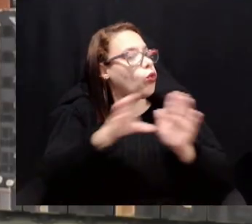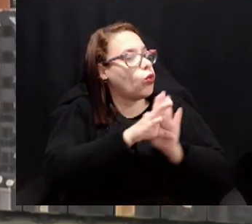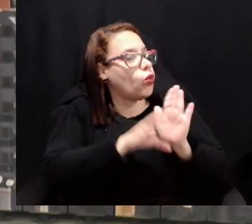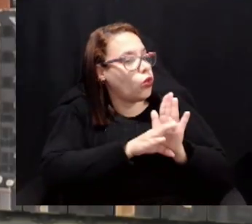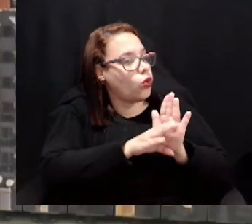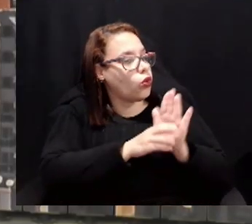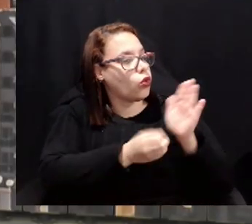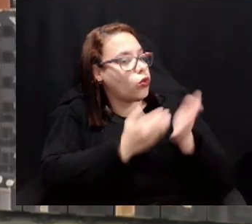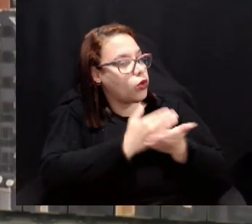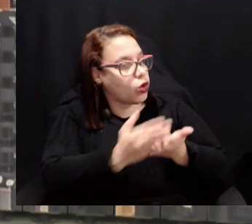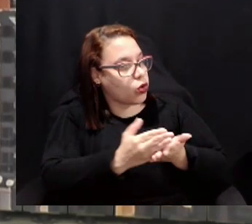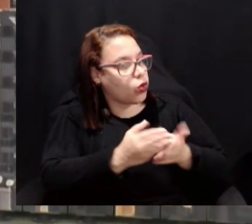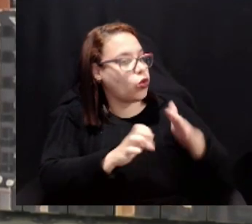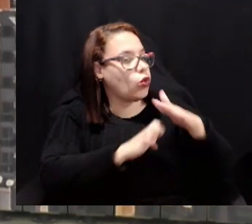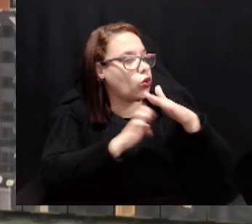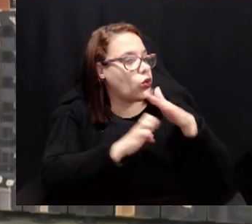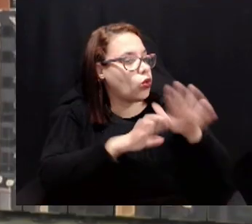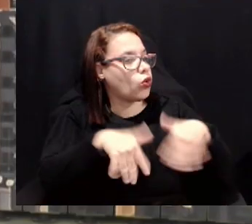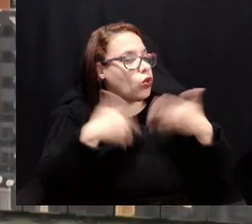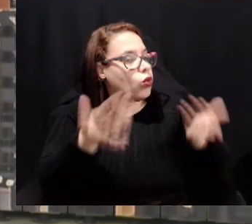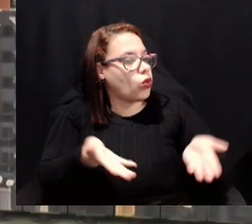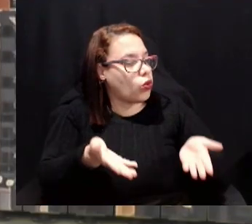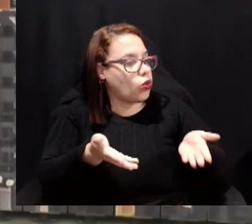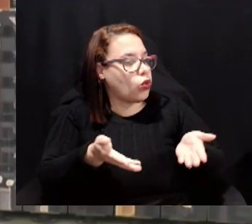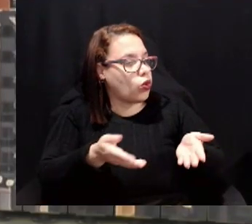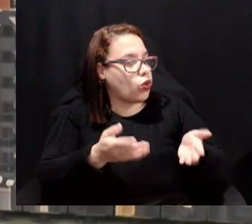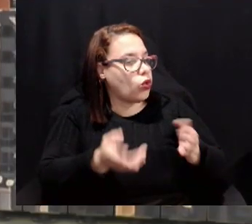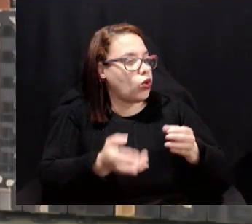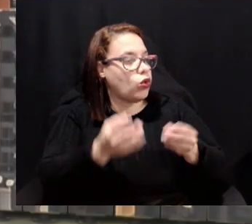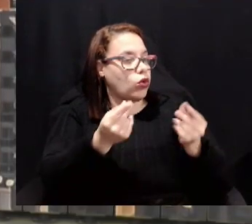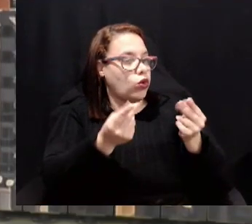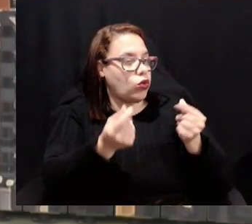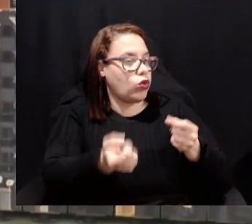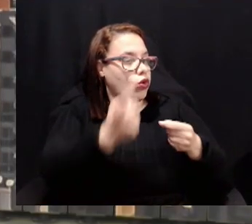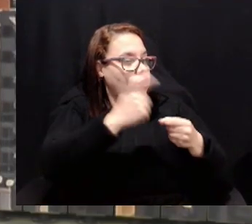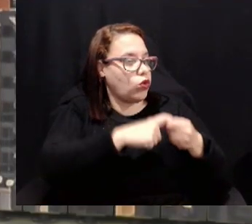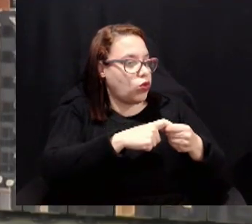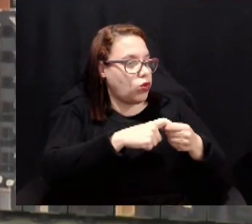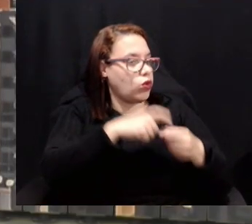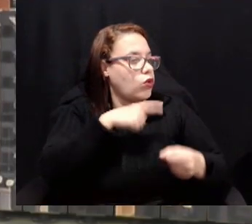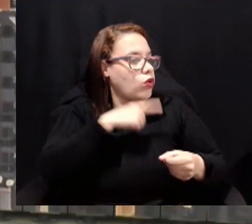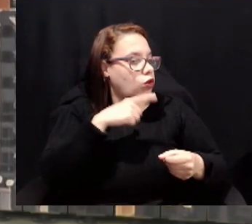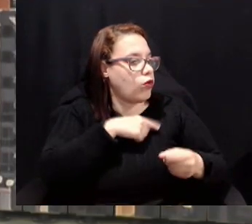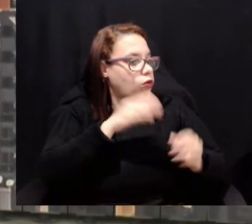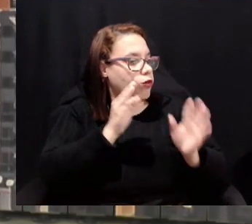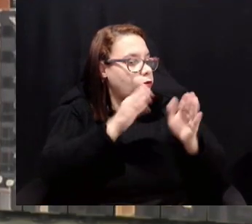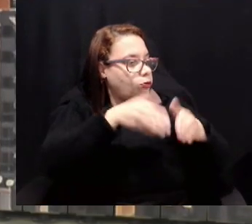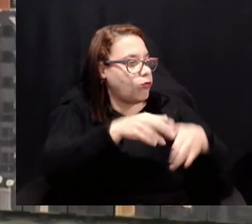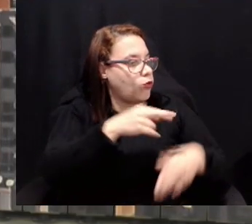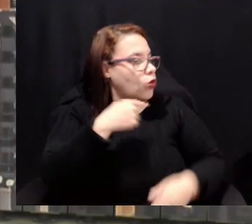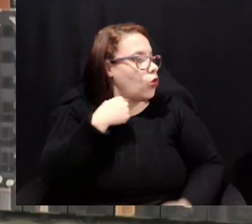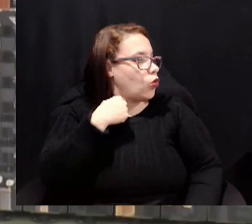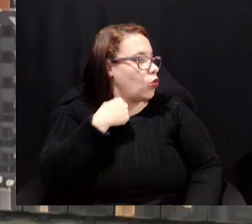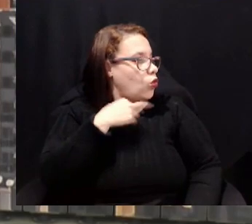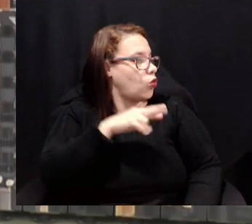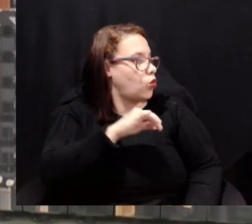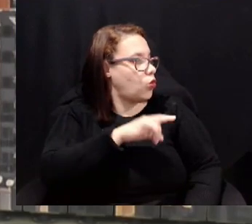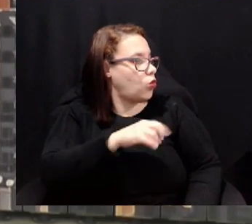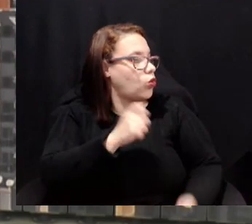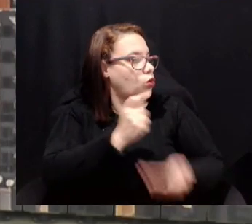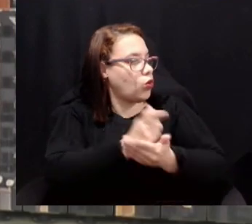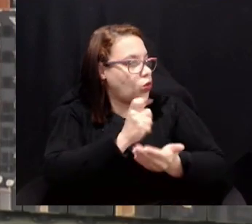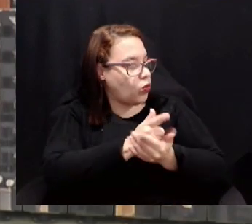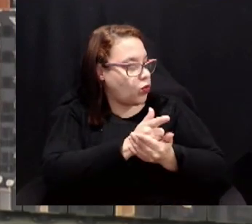que o programa foi implantado na empresa, qual foi o retorno econômico que vocês tiveram? Que até para destinar um resíduo, às